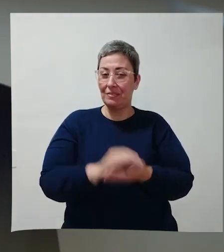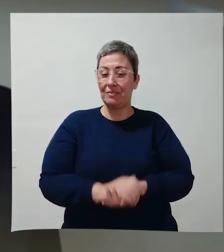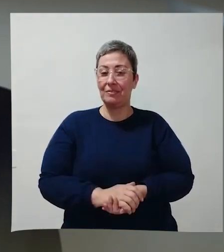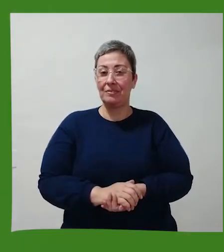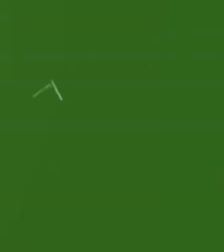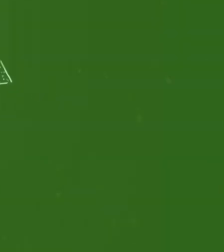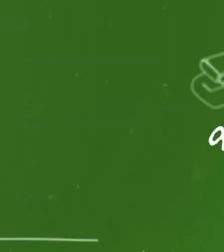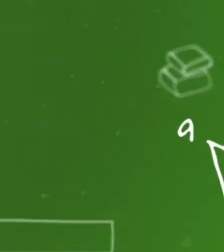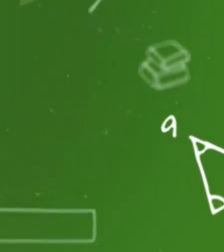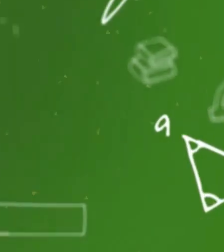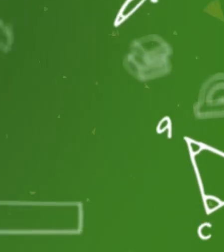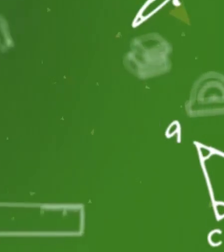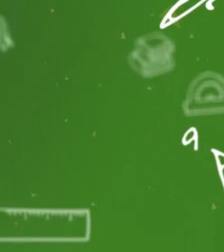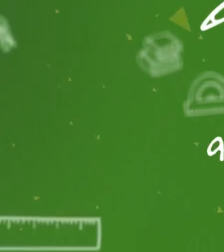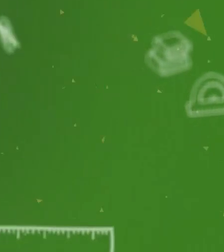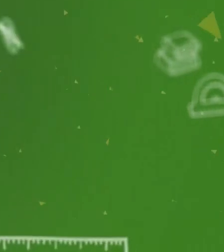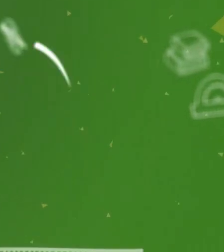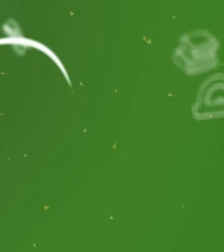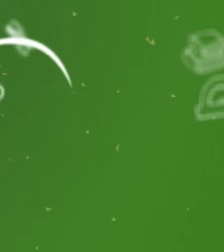começar.